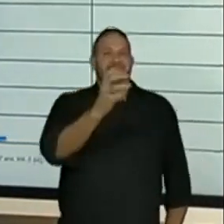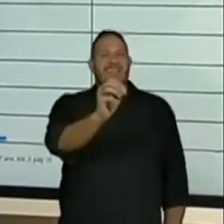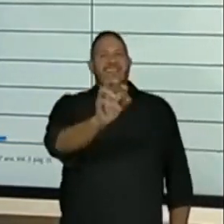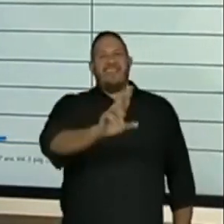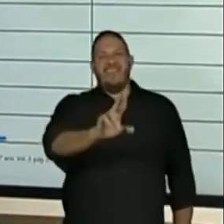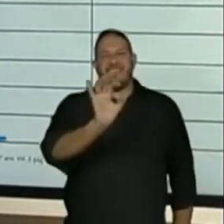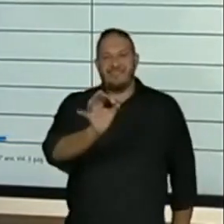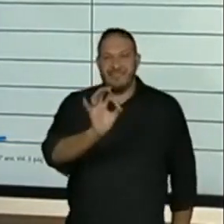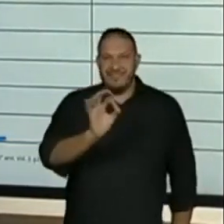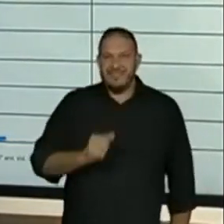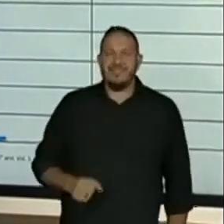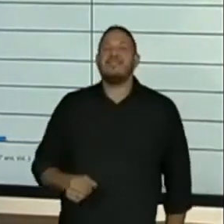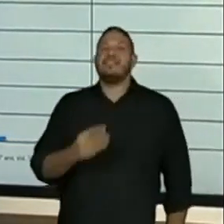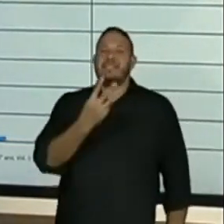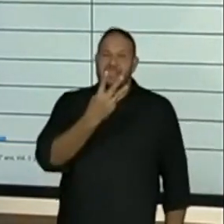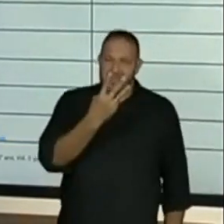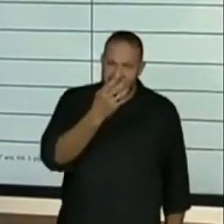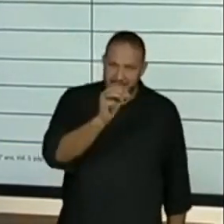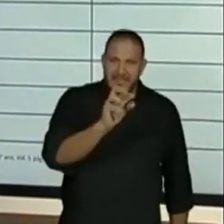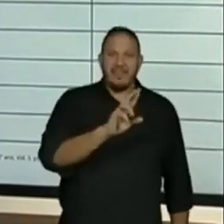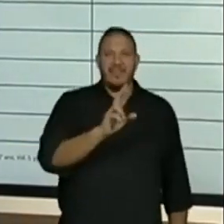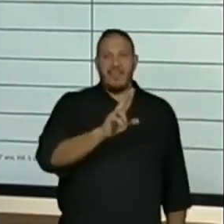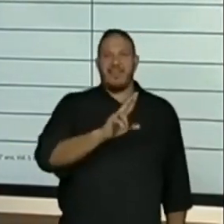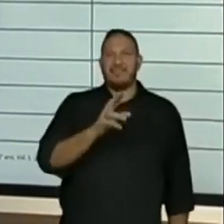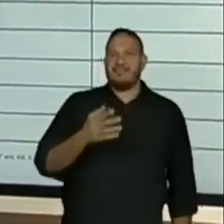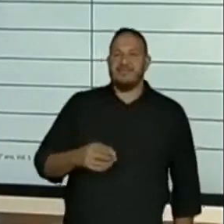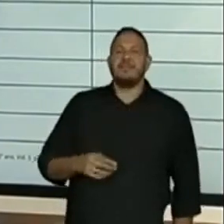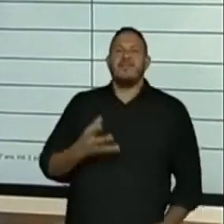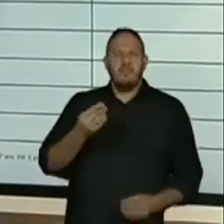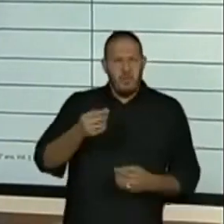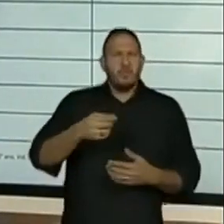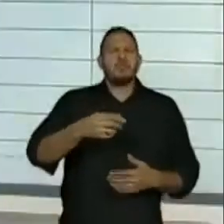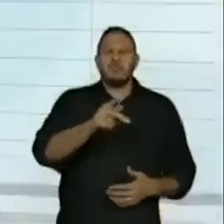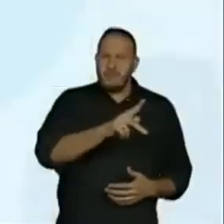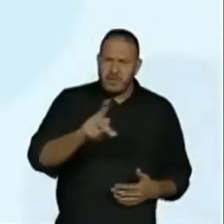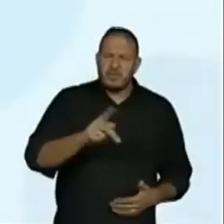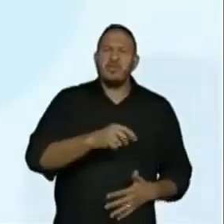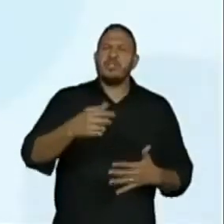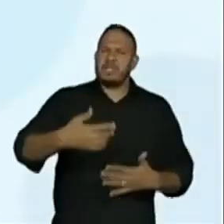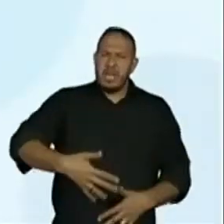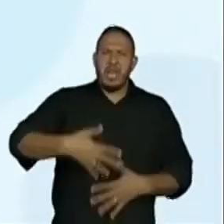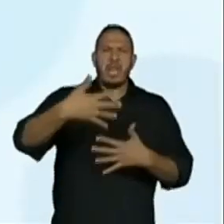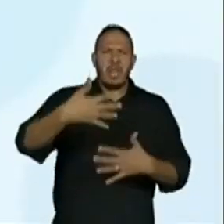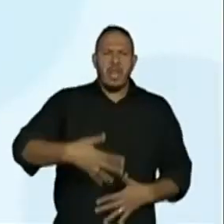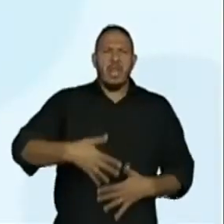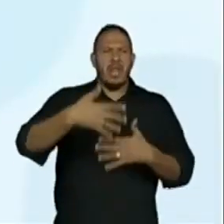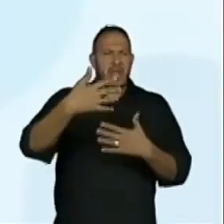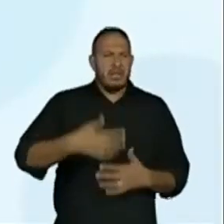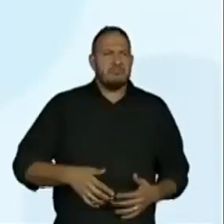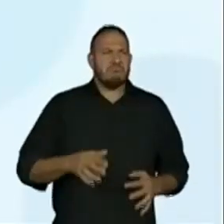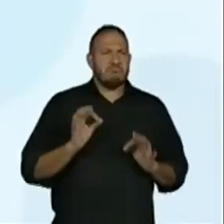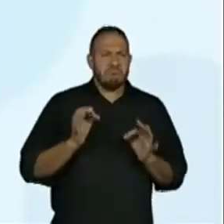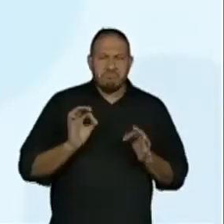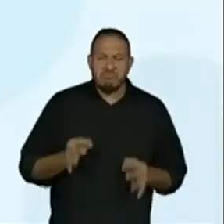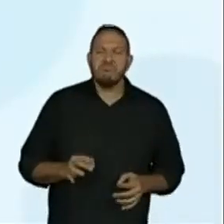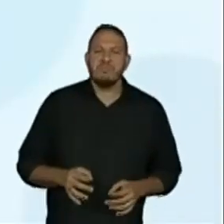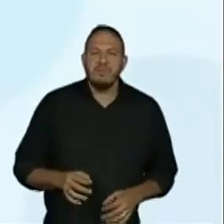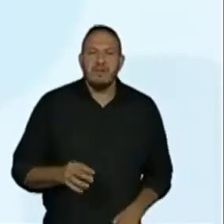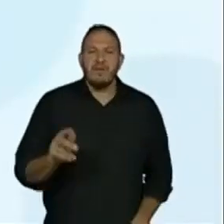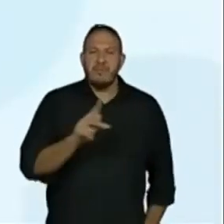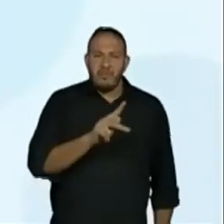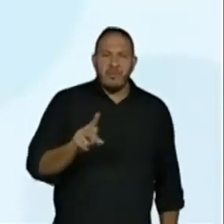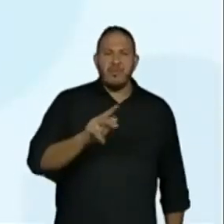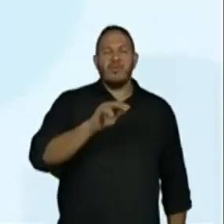R$30. R$30. Vários professores ali apontaram. Pro Isolete,